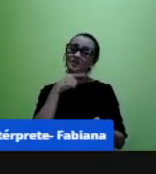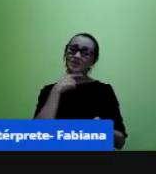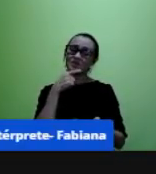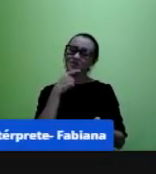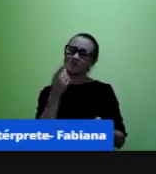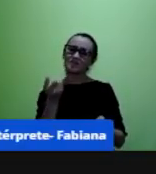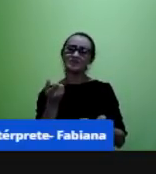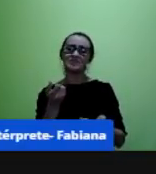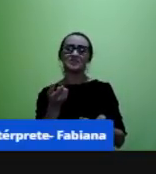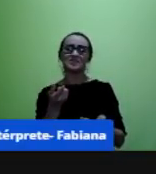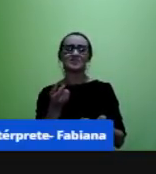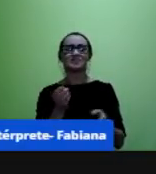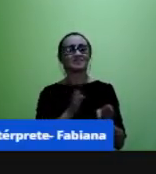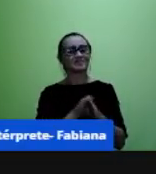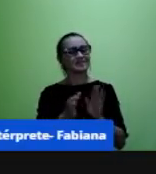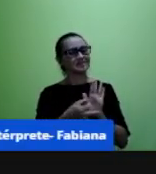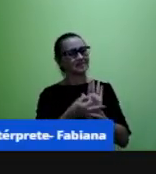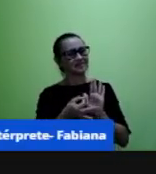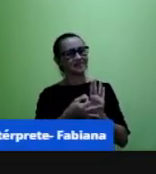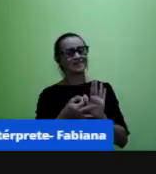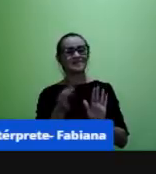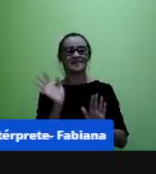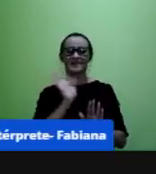dicas. Tchau, tchau.